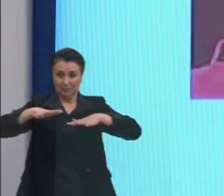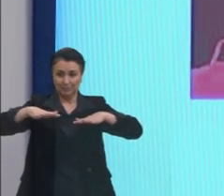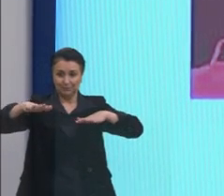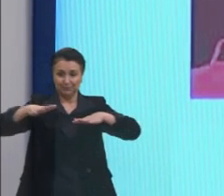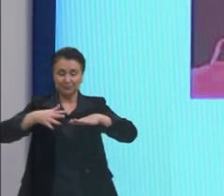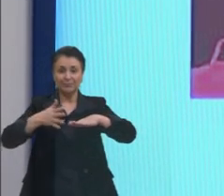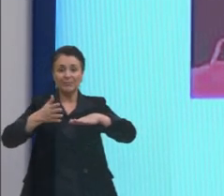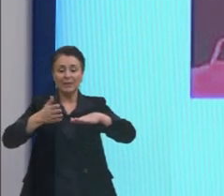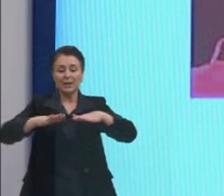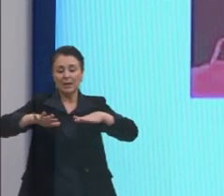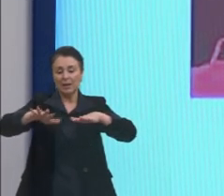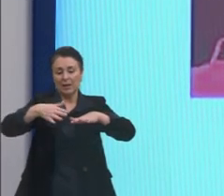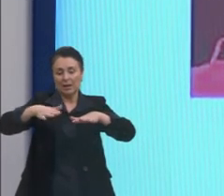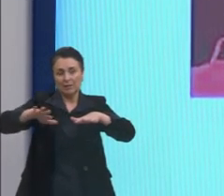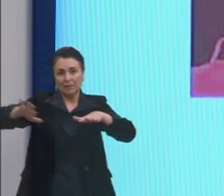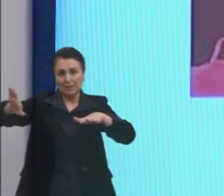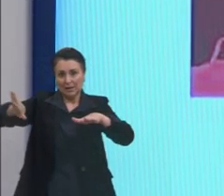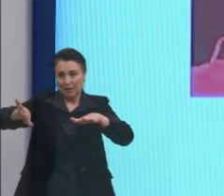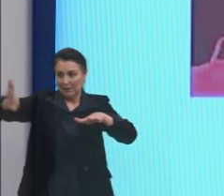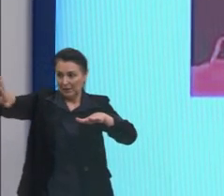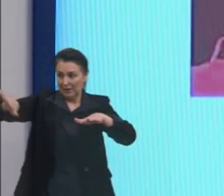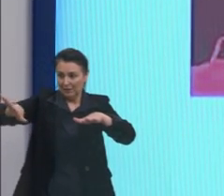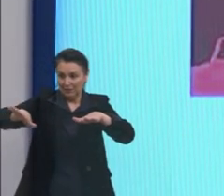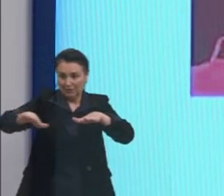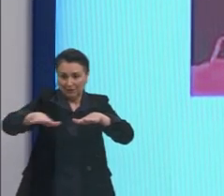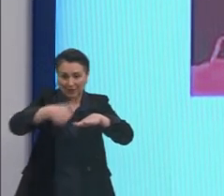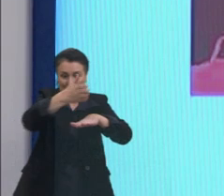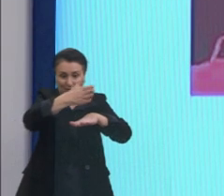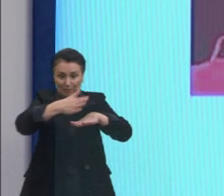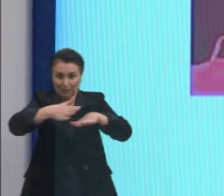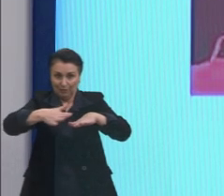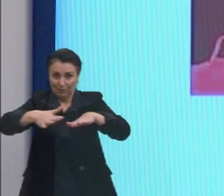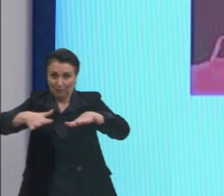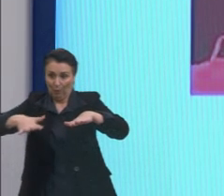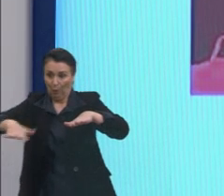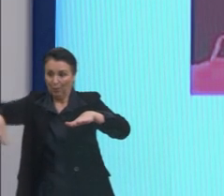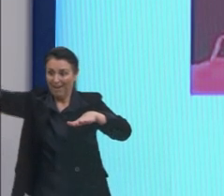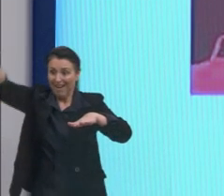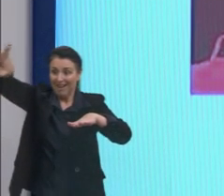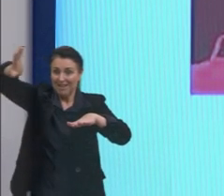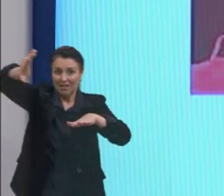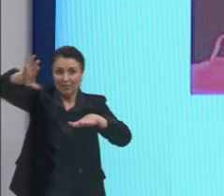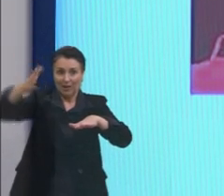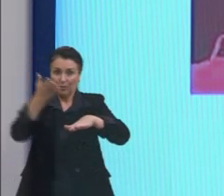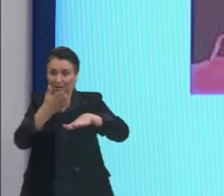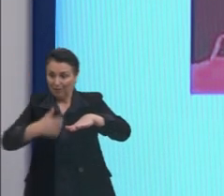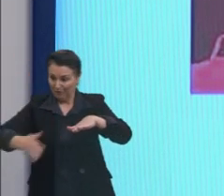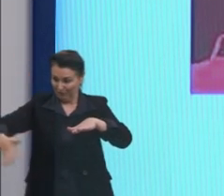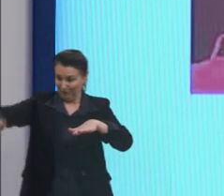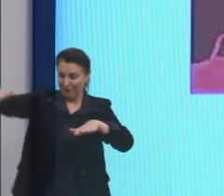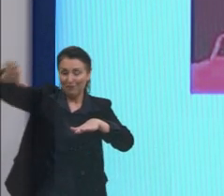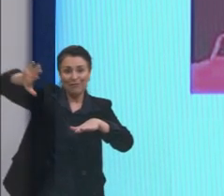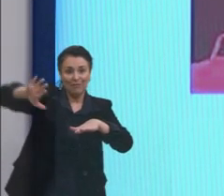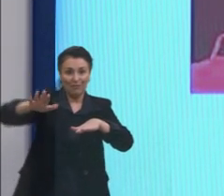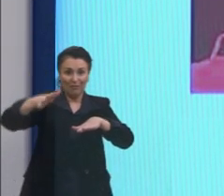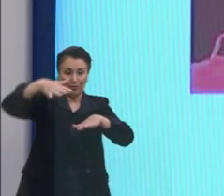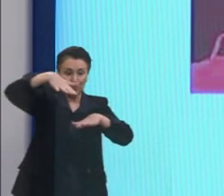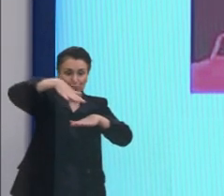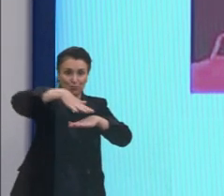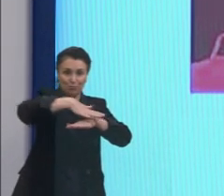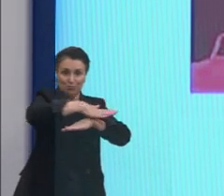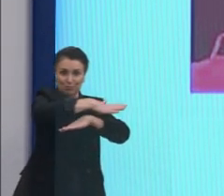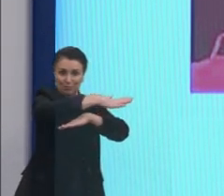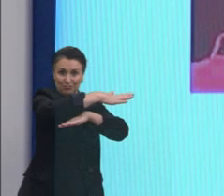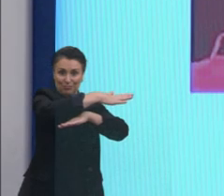uma bacia essa uns tapinhas em baixo a gente vai ver que vai formar umas ondas certo transformação dessas ondas